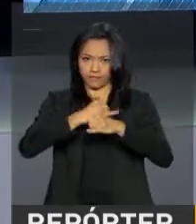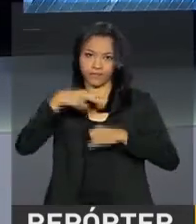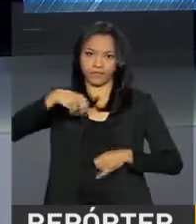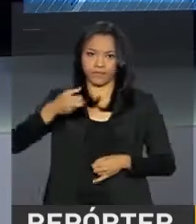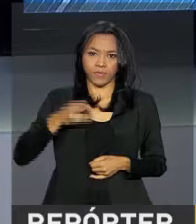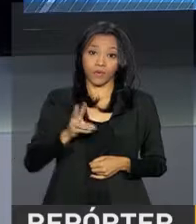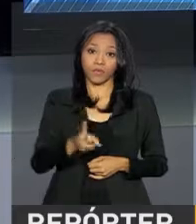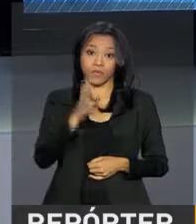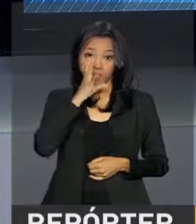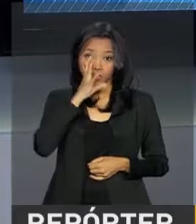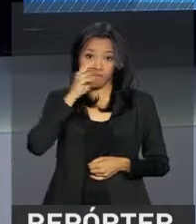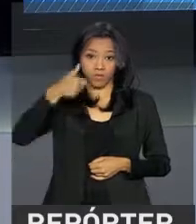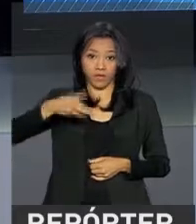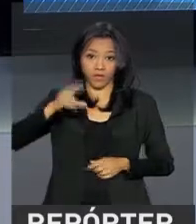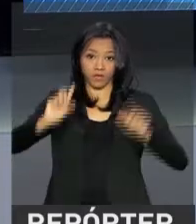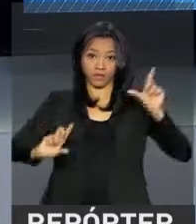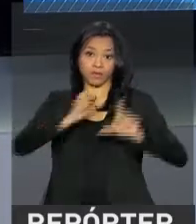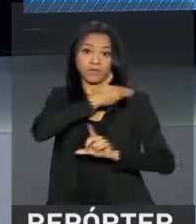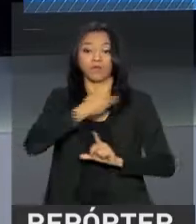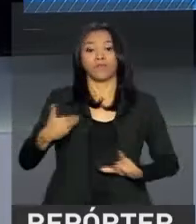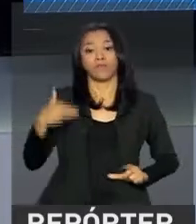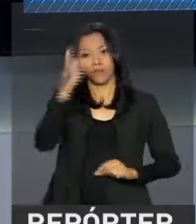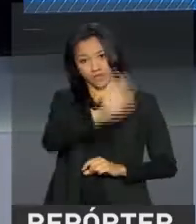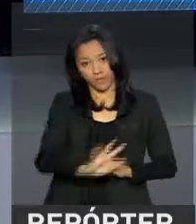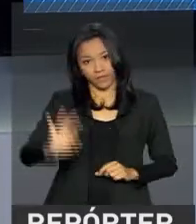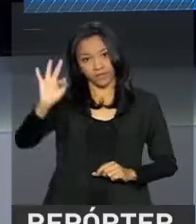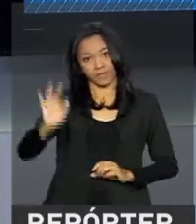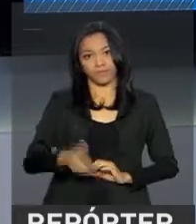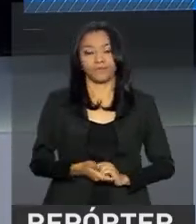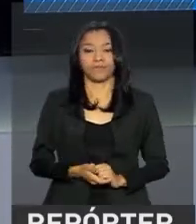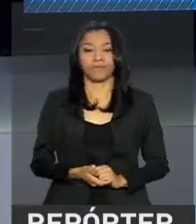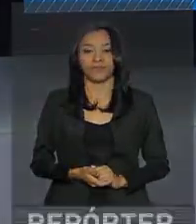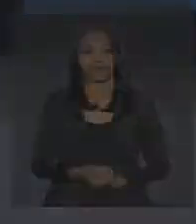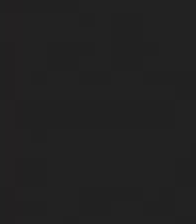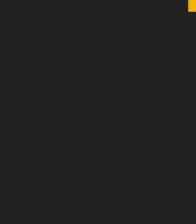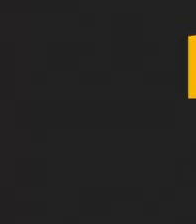internet continue com a gente na nbr a tv do governo federal